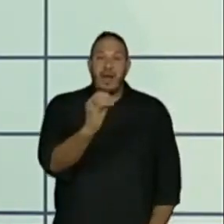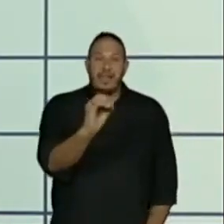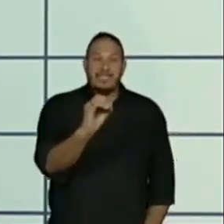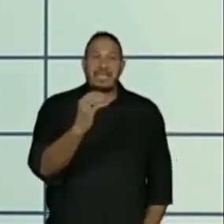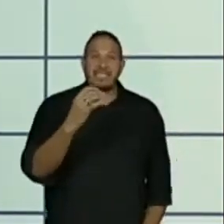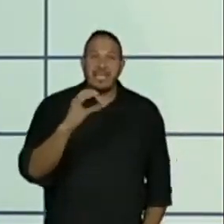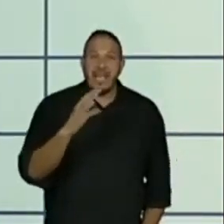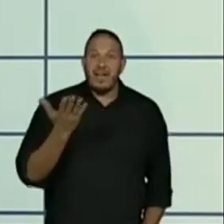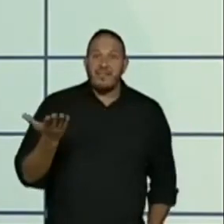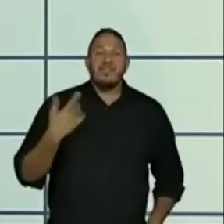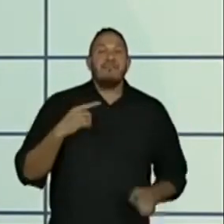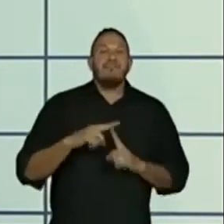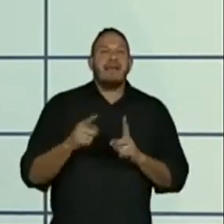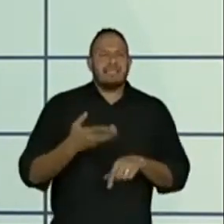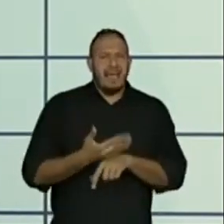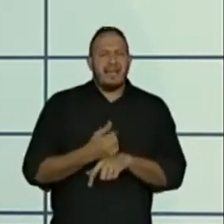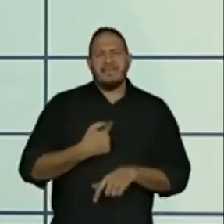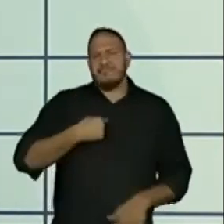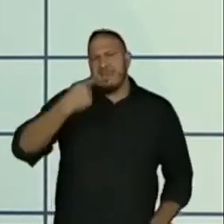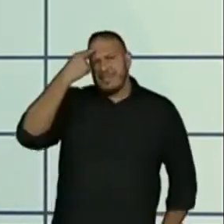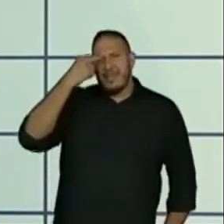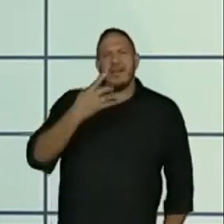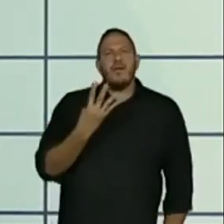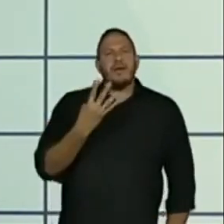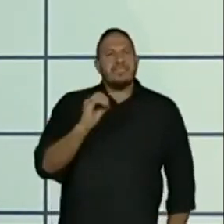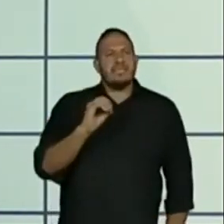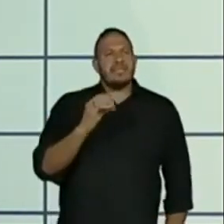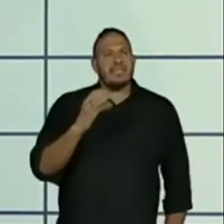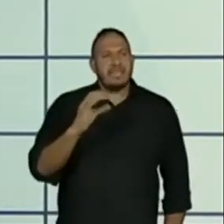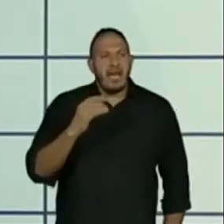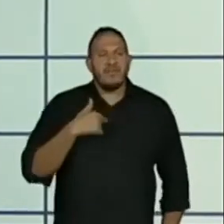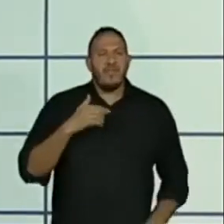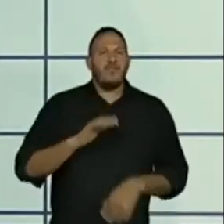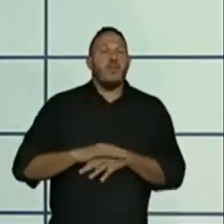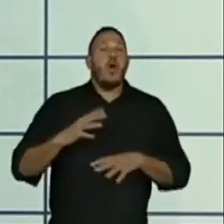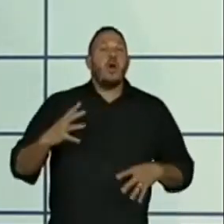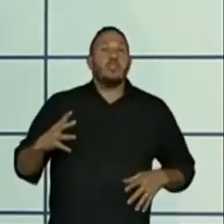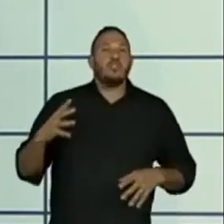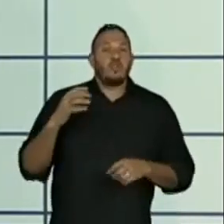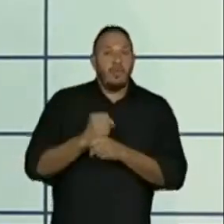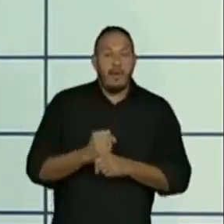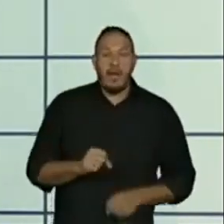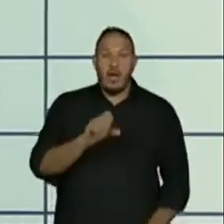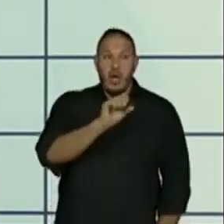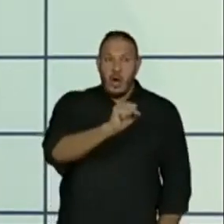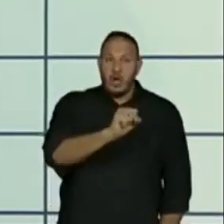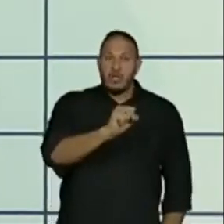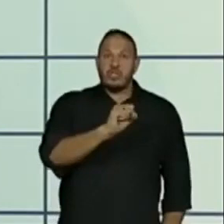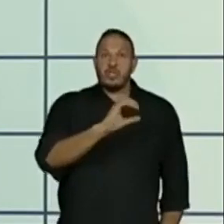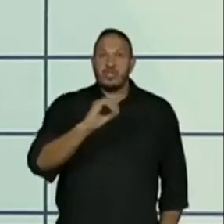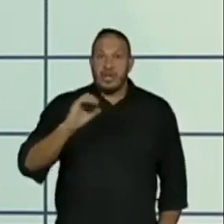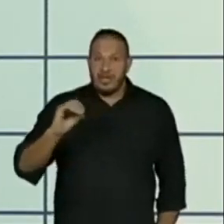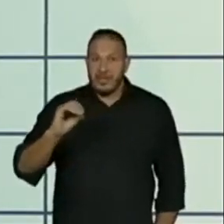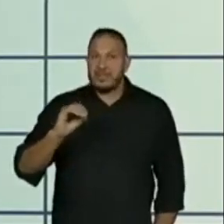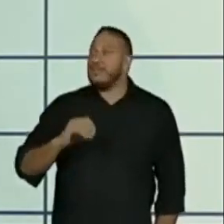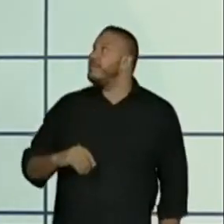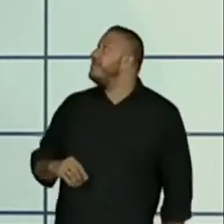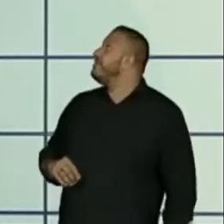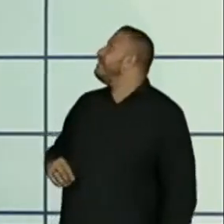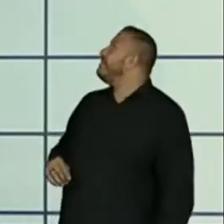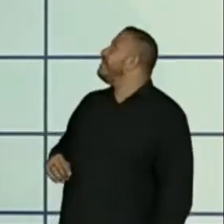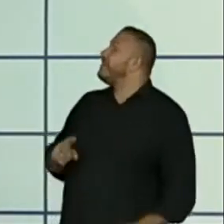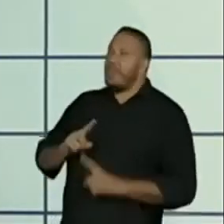centavos. Mas antes de eu pensar nos 40 centavos, eu vou somar aqui o 800